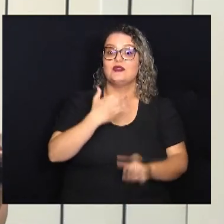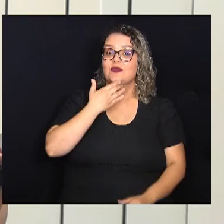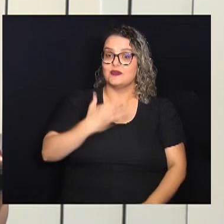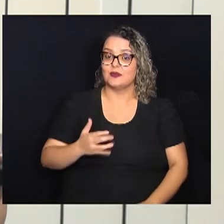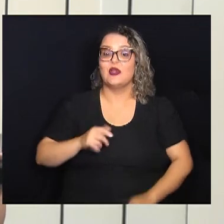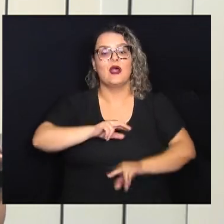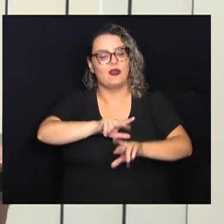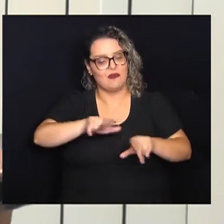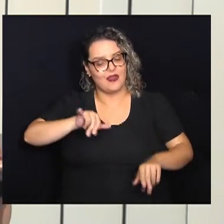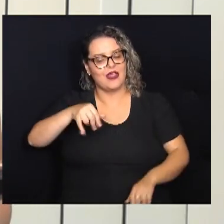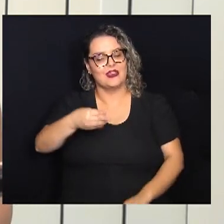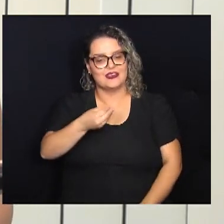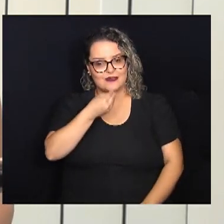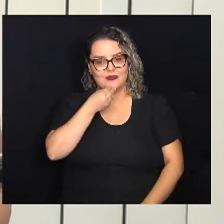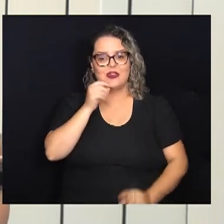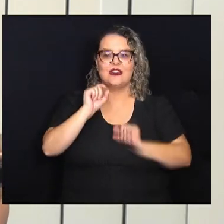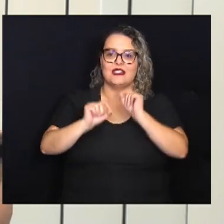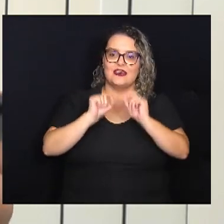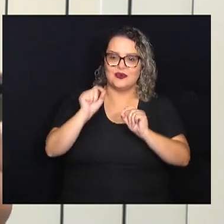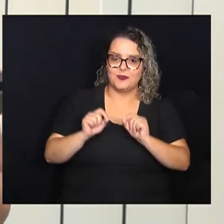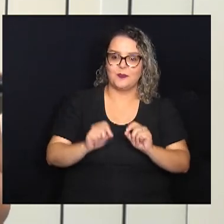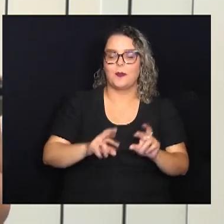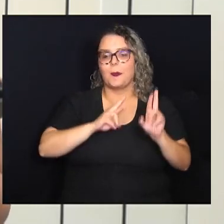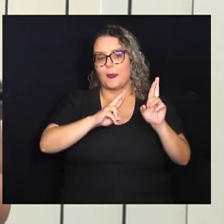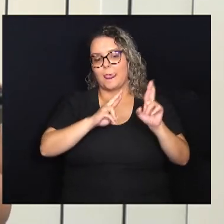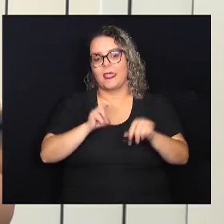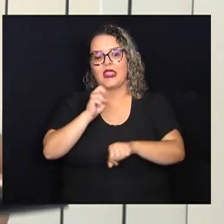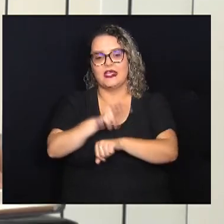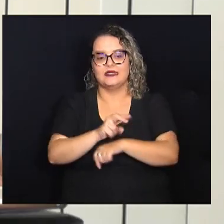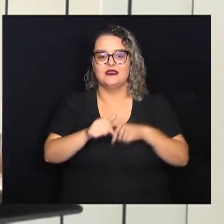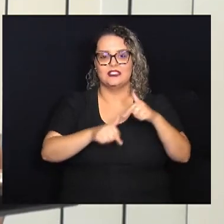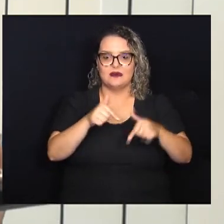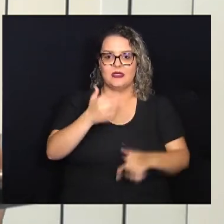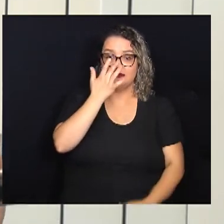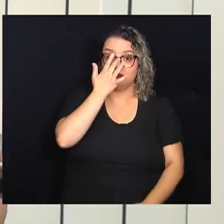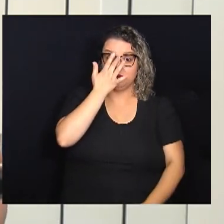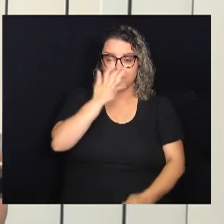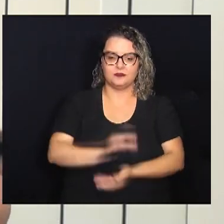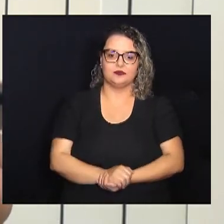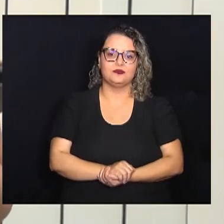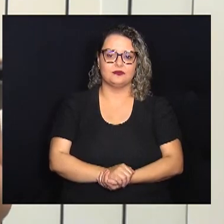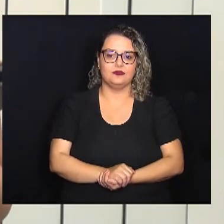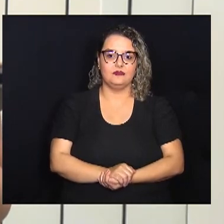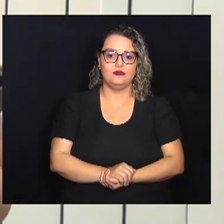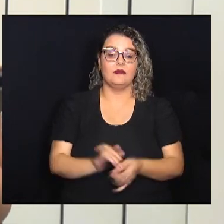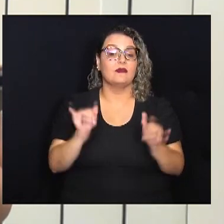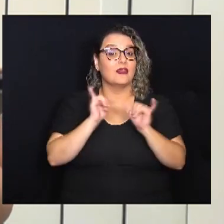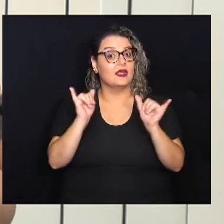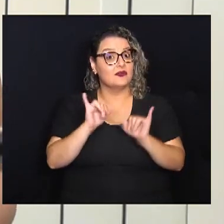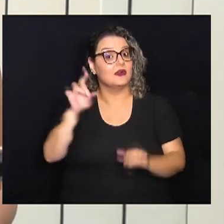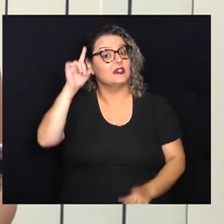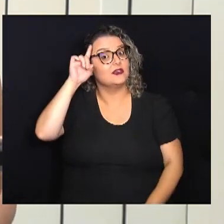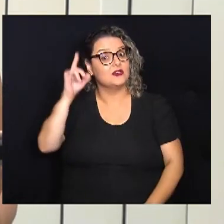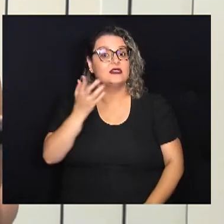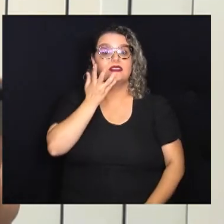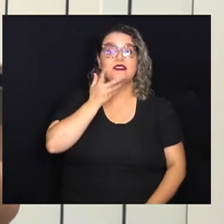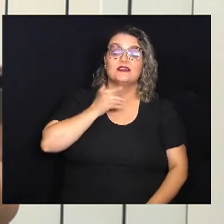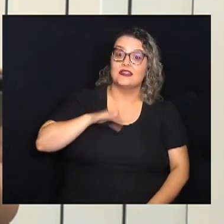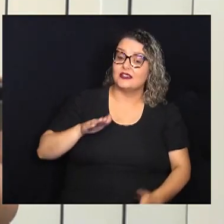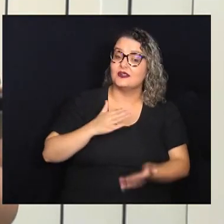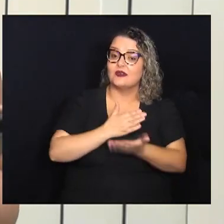muitas oportunidades para quem está à espera de uma vaga de trabalho. E falando em Dia das Crianças,